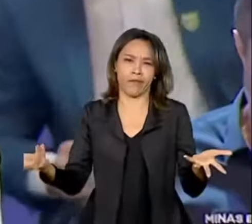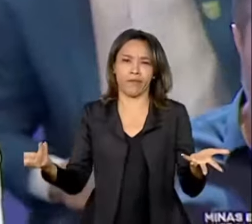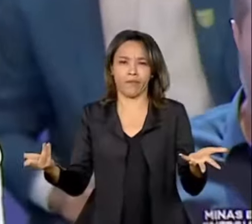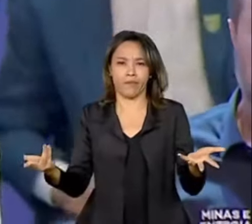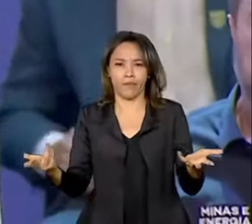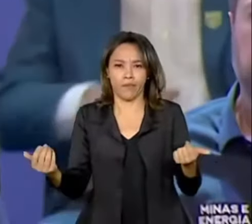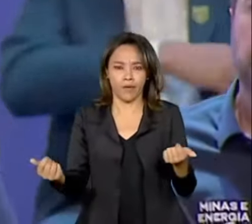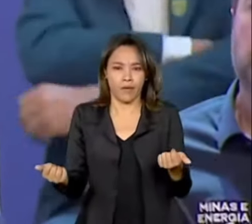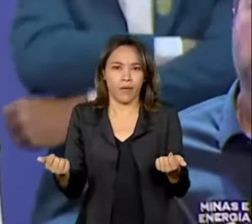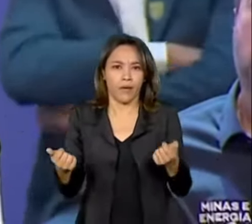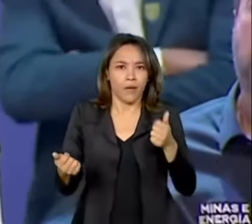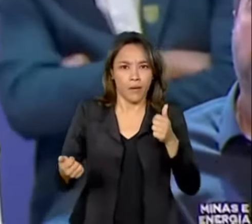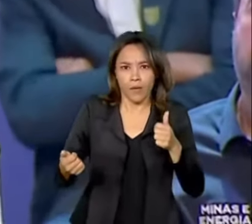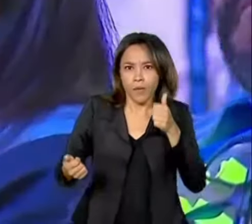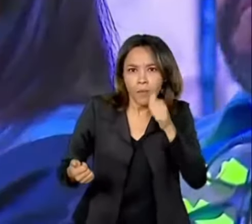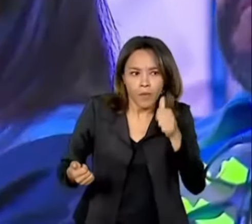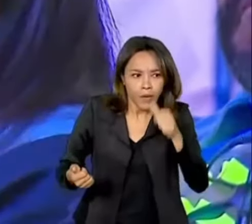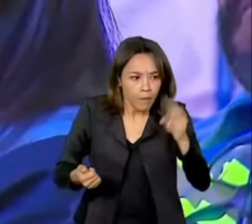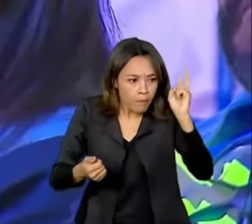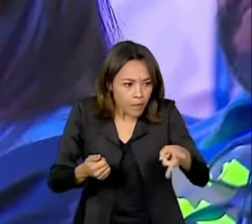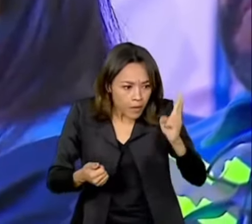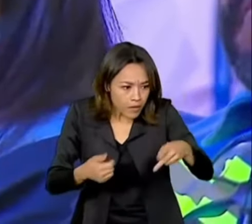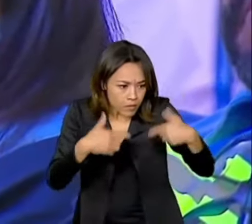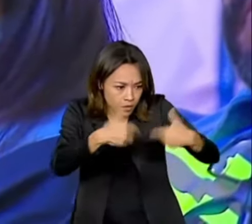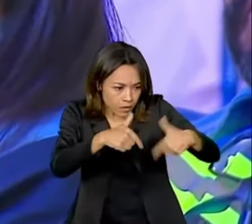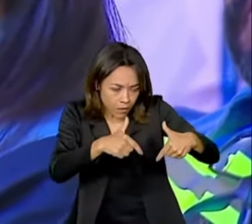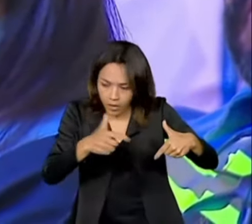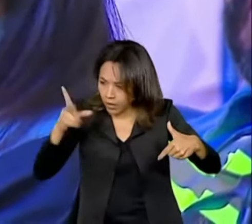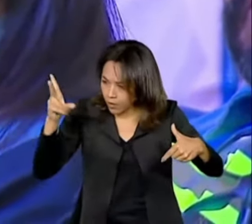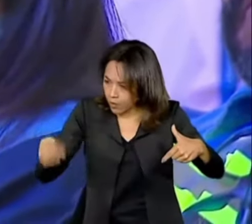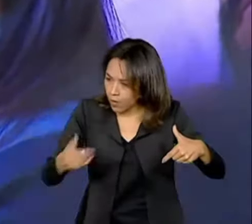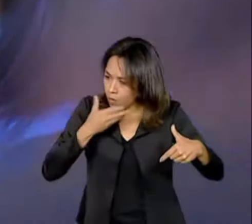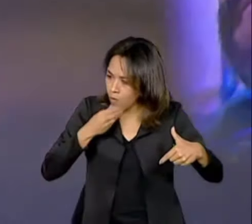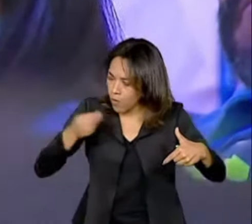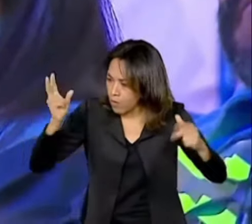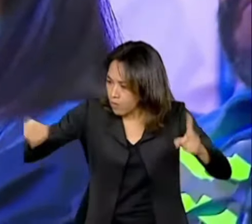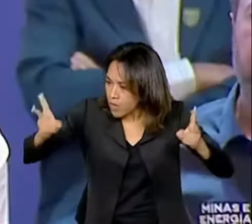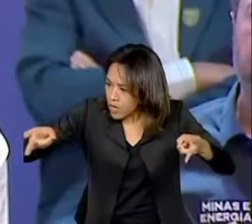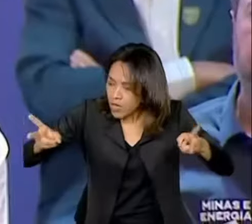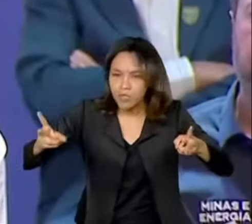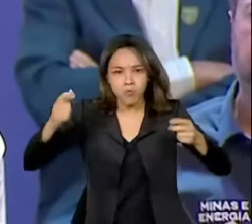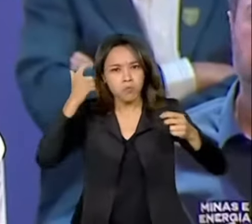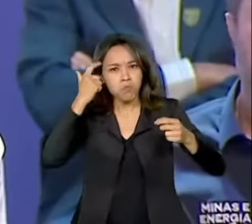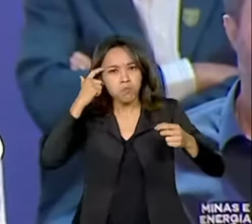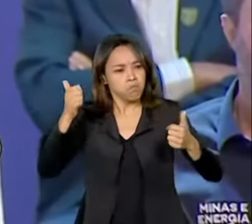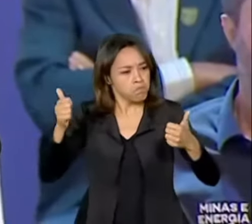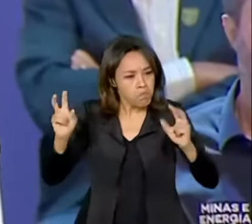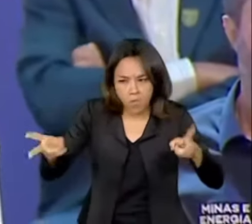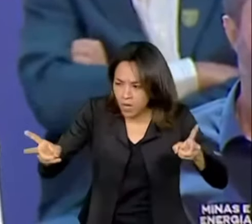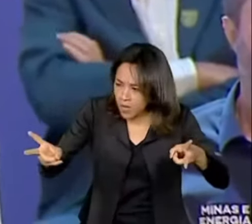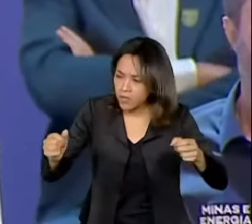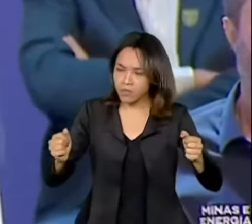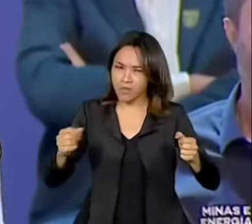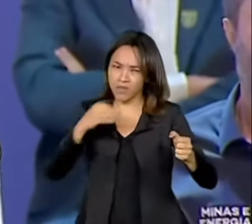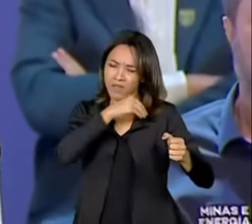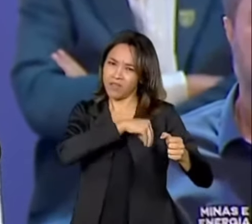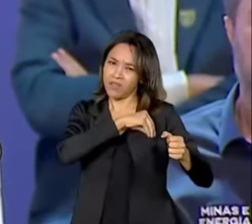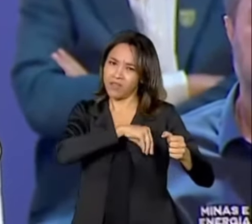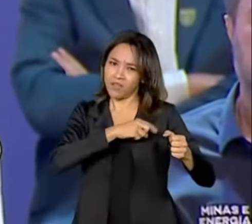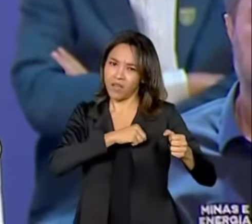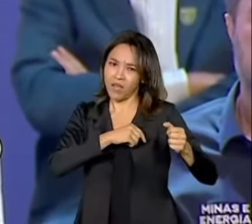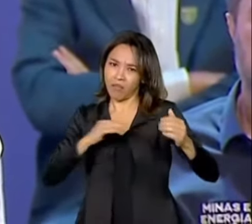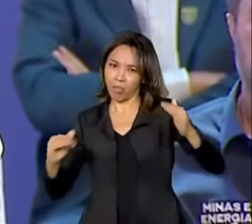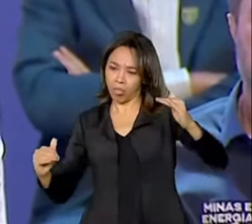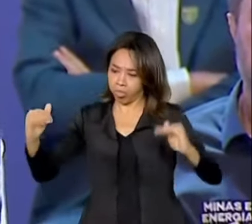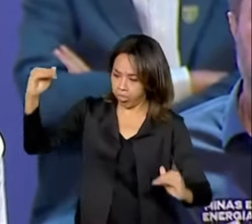mulher fazer a mesma função que um homem, com a mesma competência, com a mesma qualidade, e ganhar 30% a